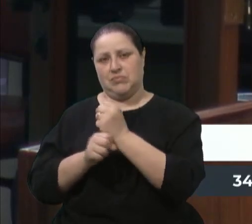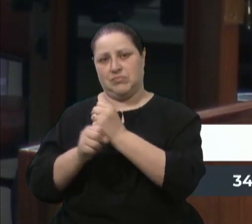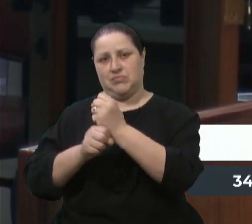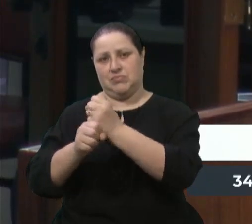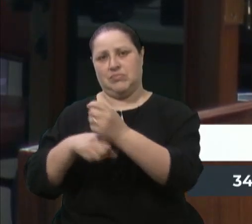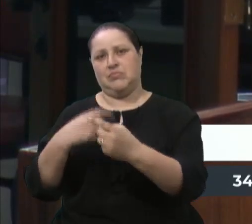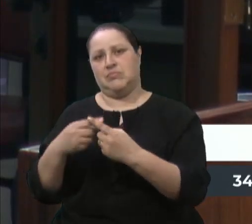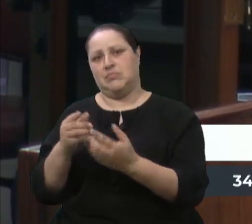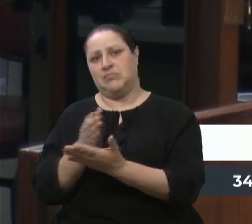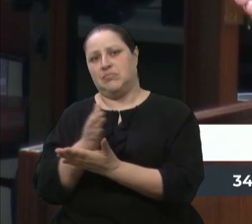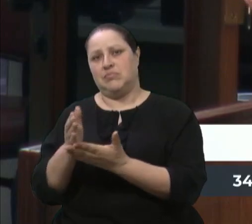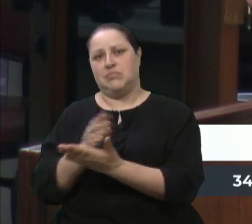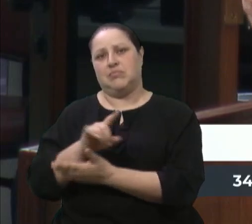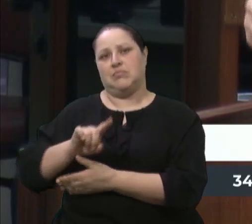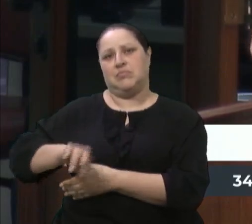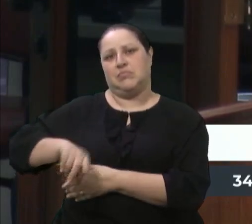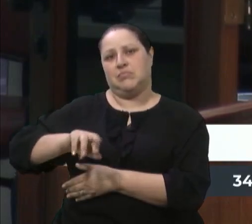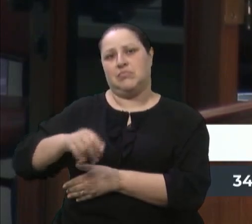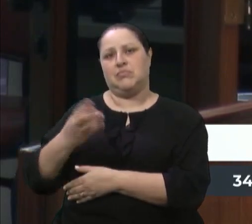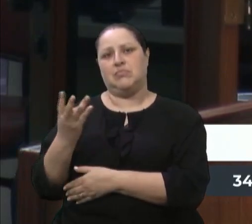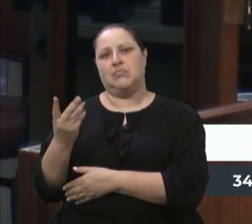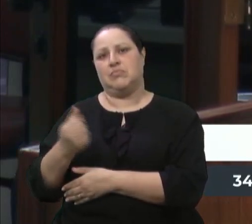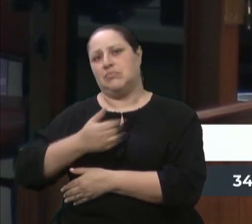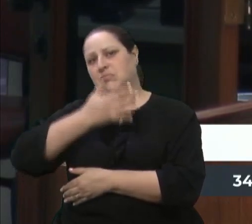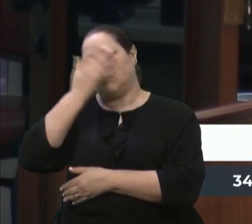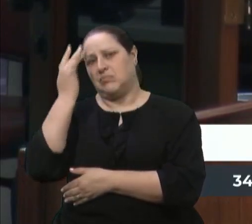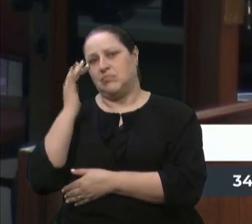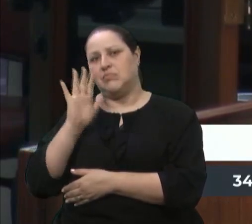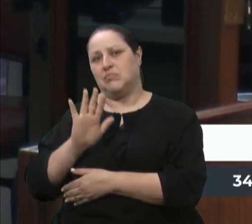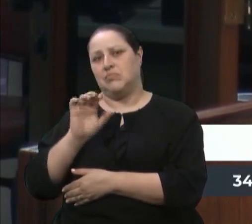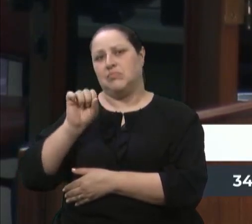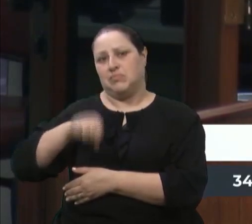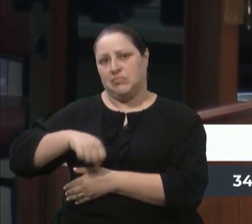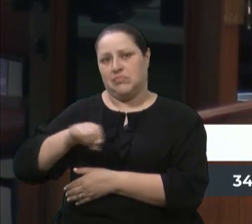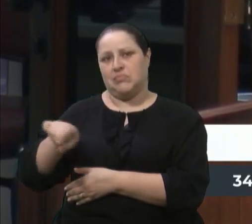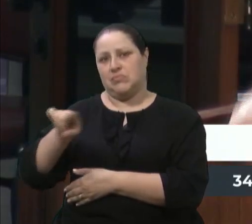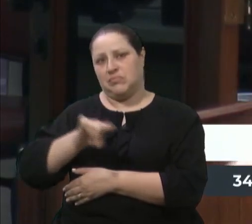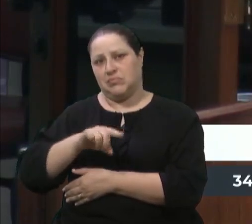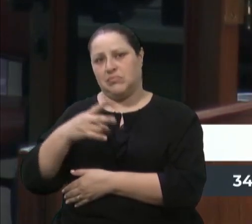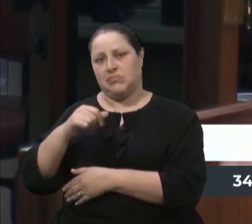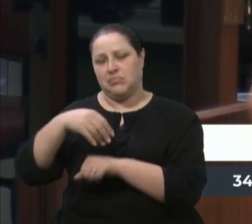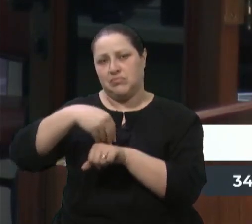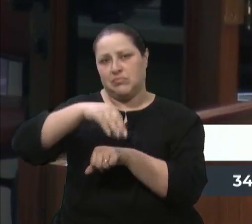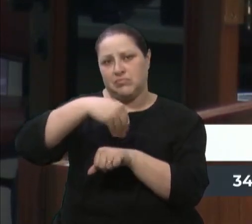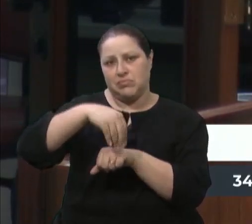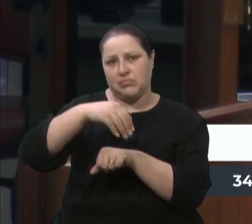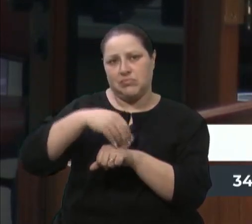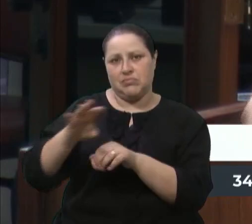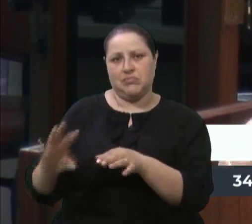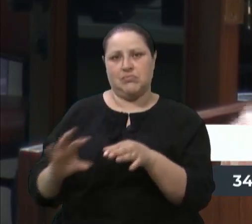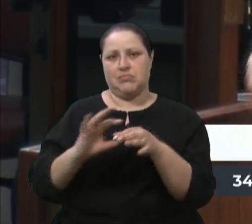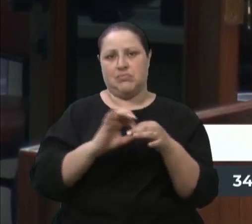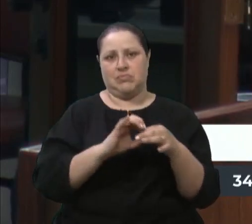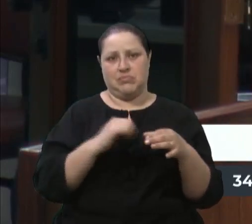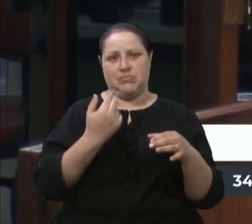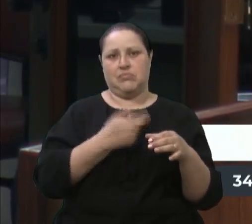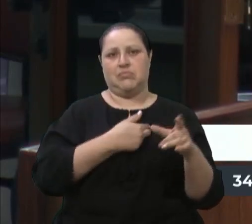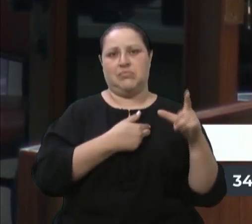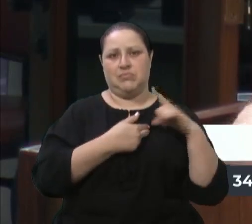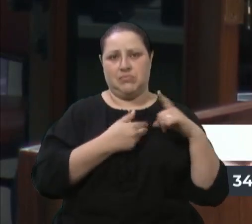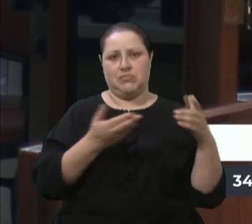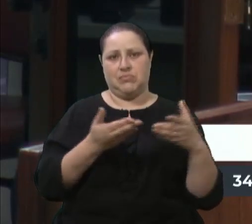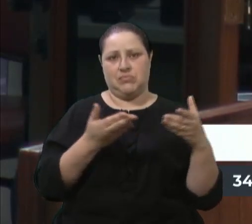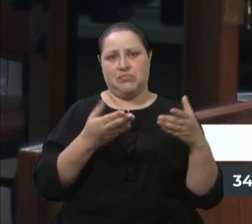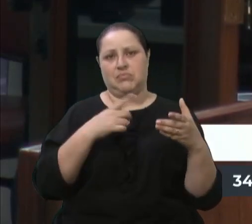Porque talvez não é a quantidade de pessoas, mas sim vocês que vão transmitir para eles essa união que nós temos com hoje o